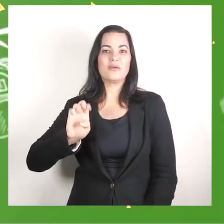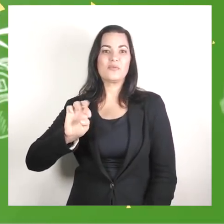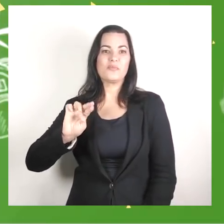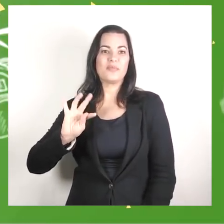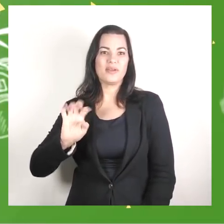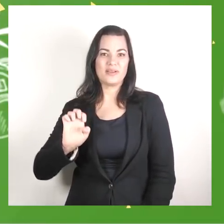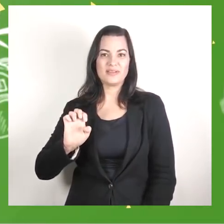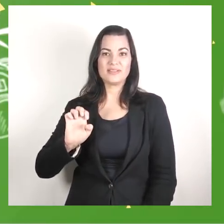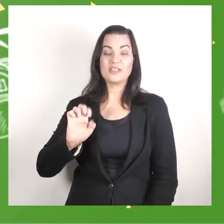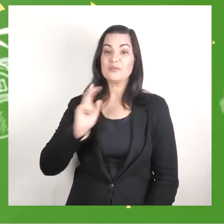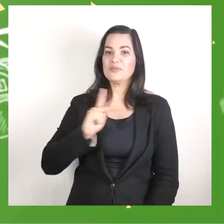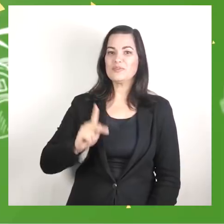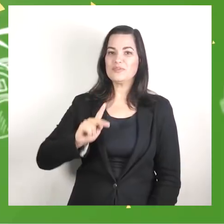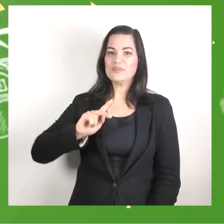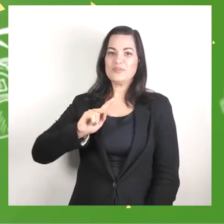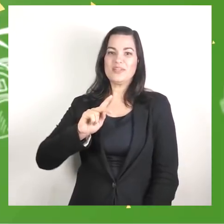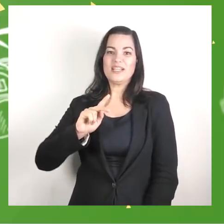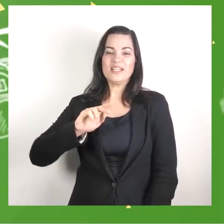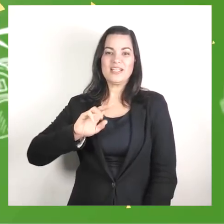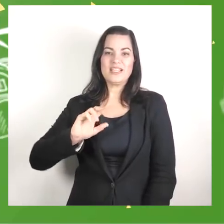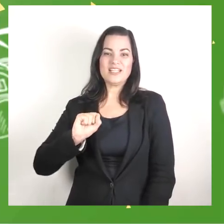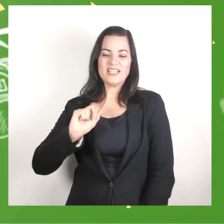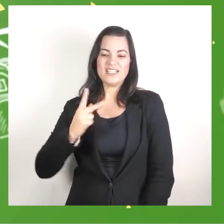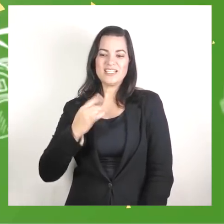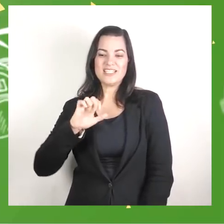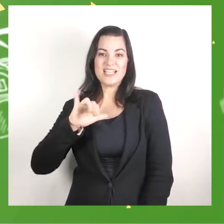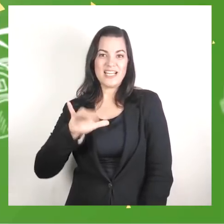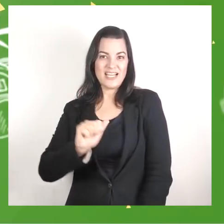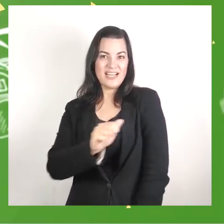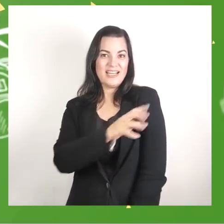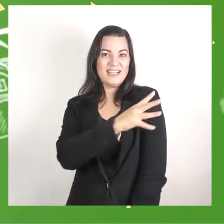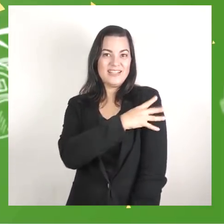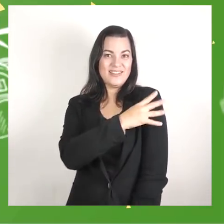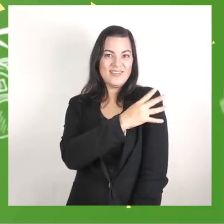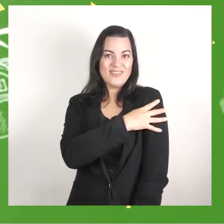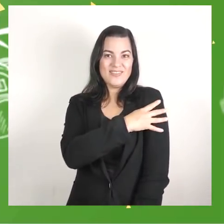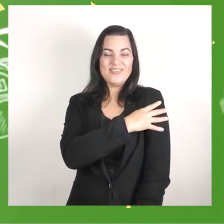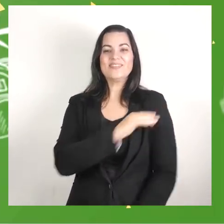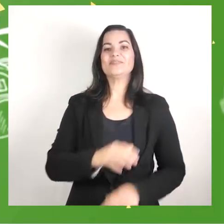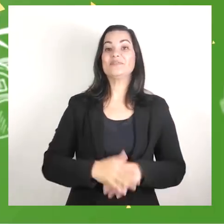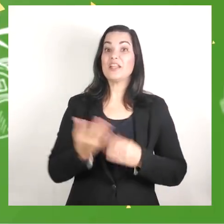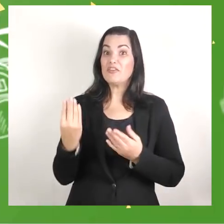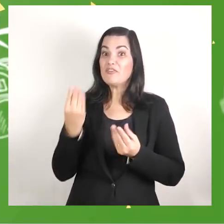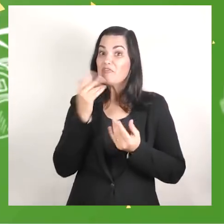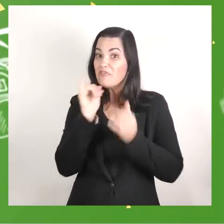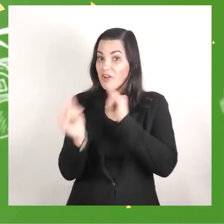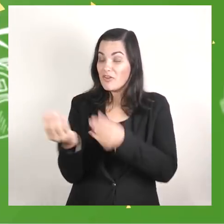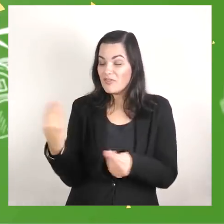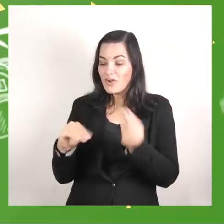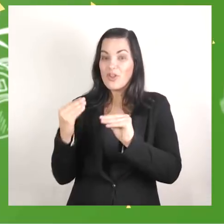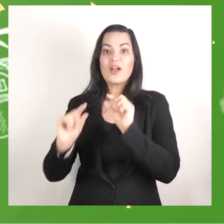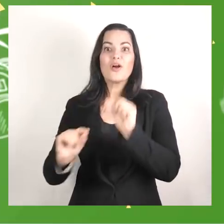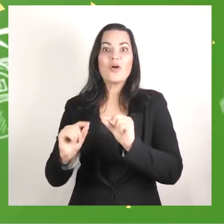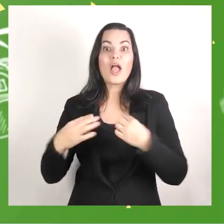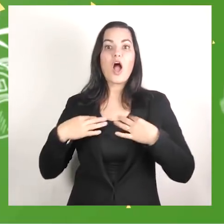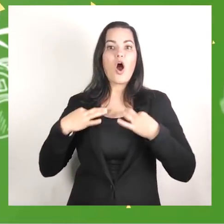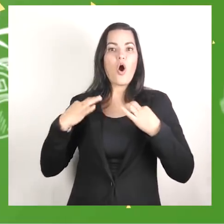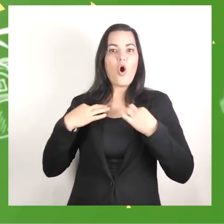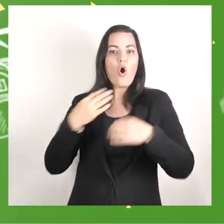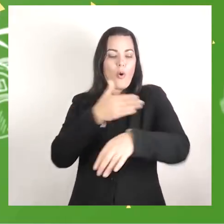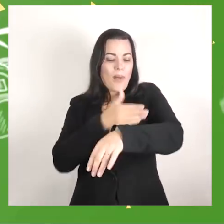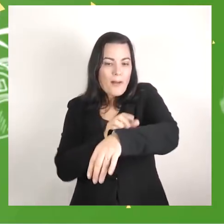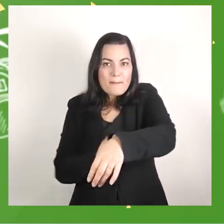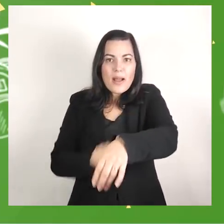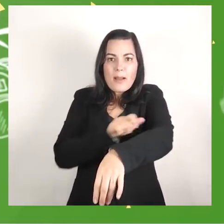4º ano E, da professora Sheila. Ele disse que ele ia colocar, olha só, várias partes da roupa